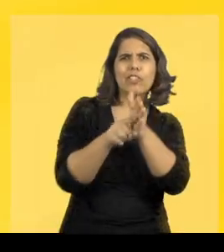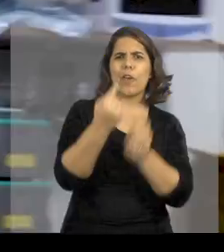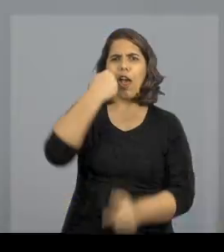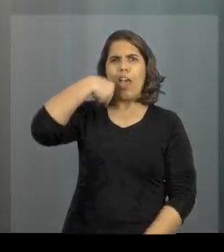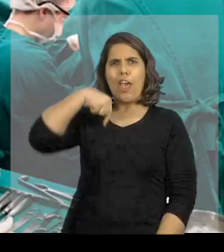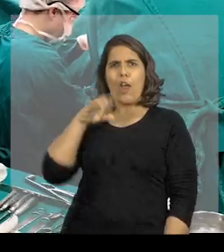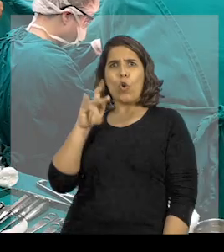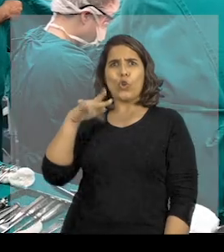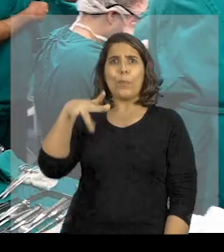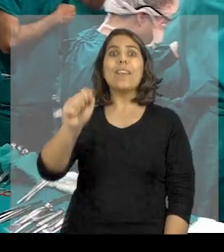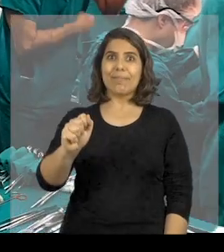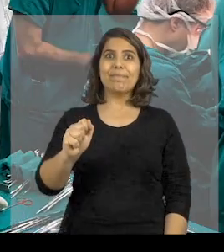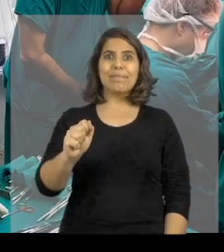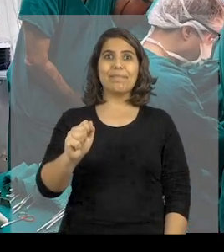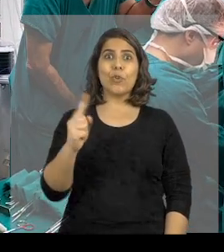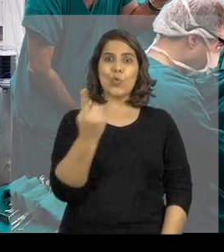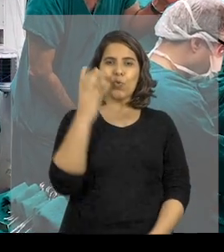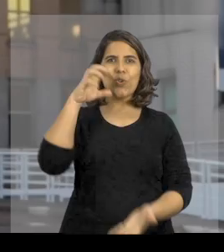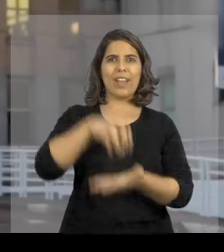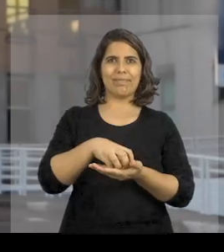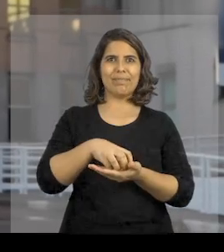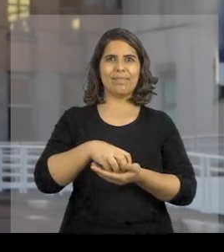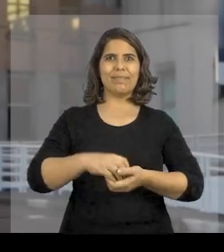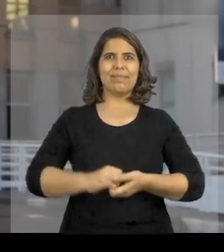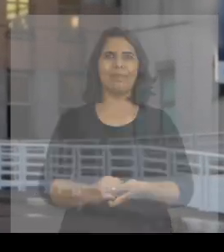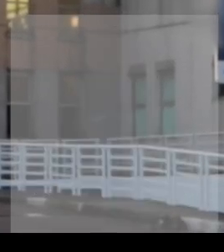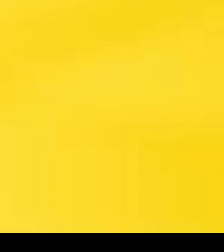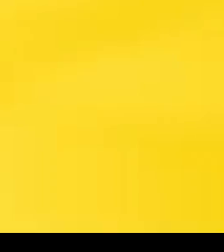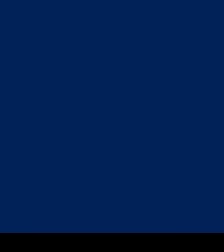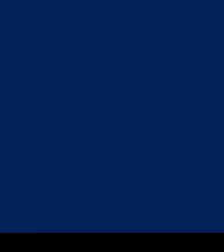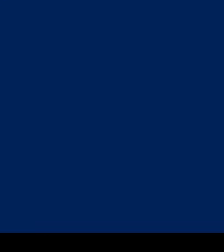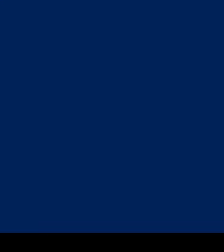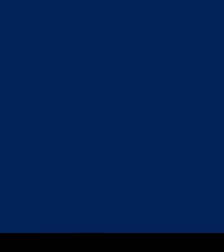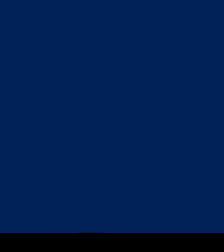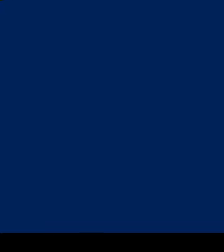colonoscopia. Serão 600 cirurgias por mês, tudo num só lugar.